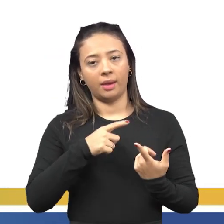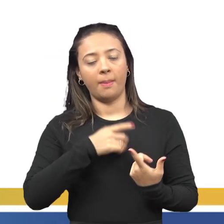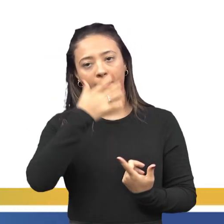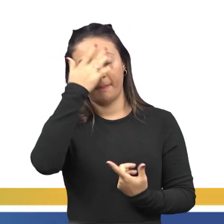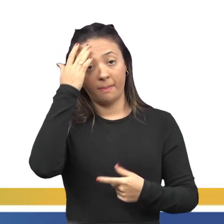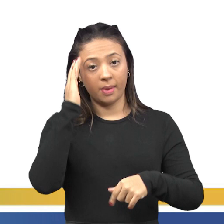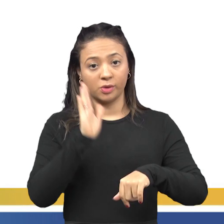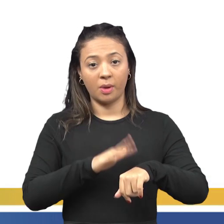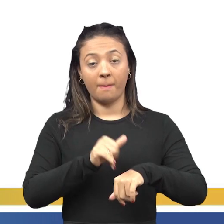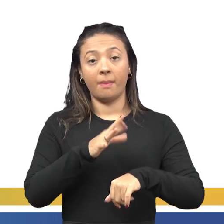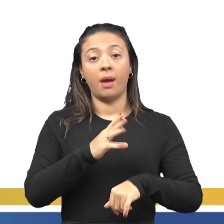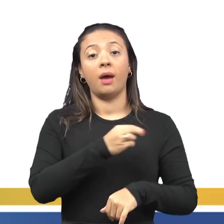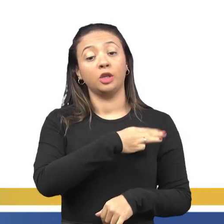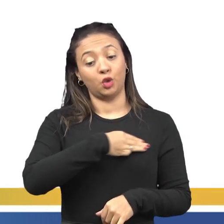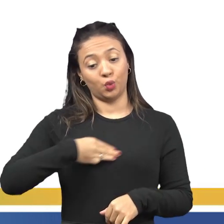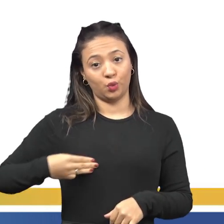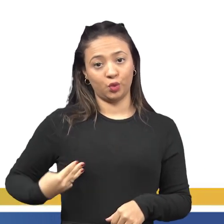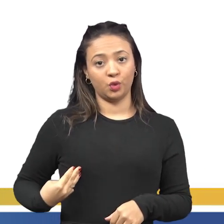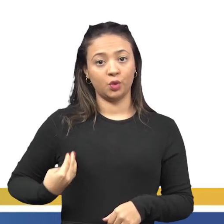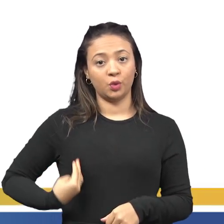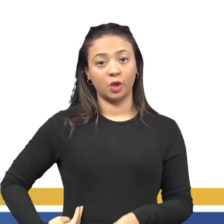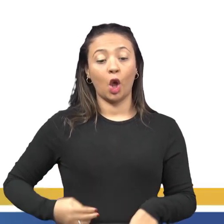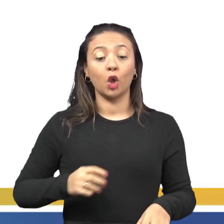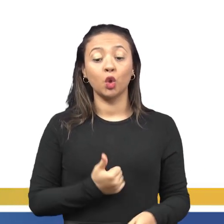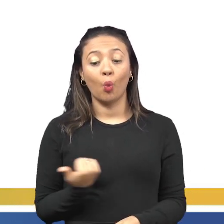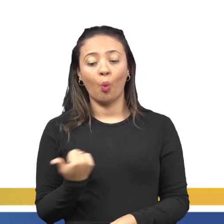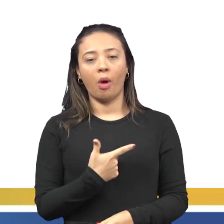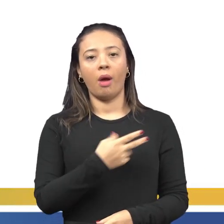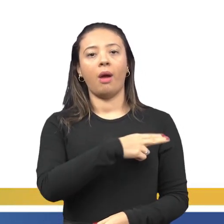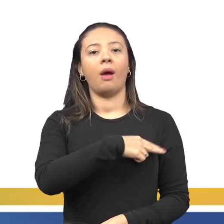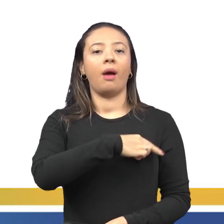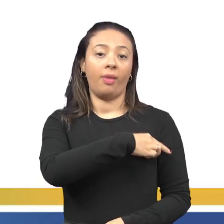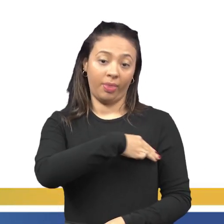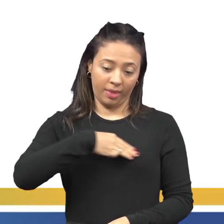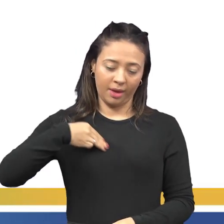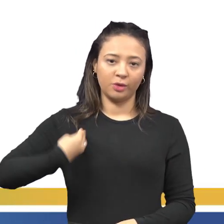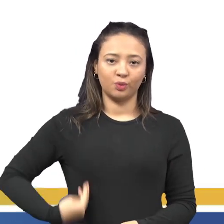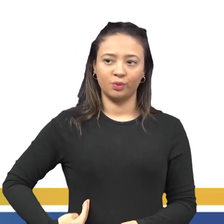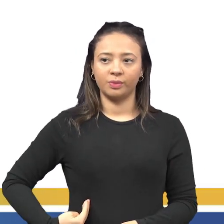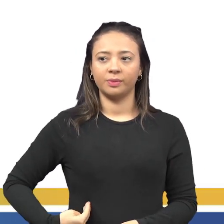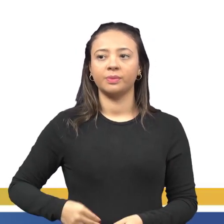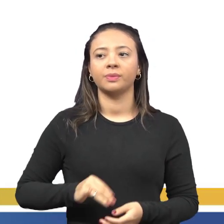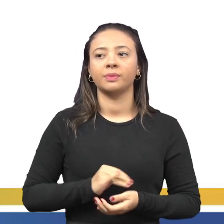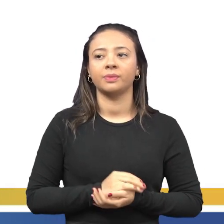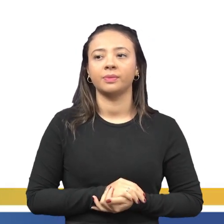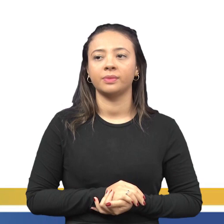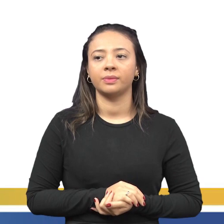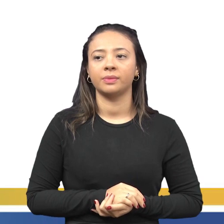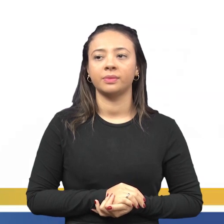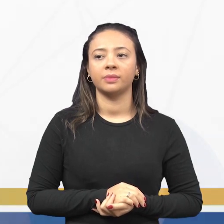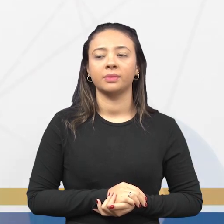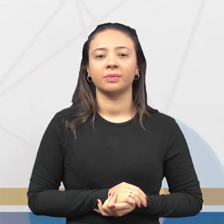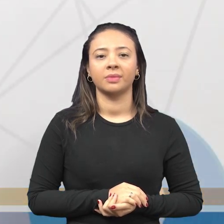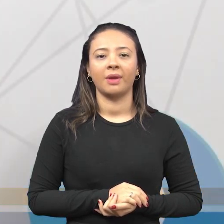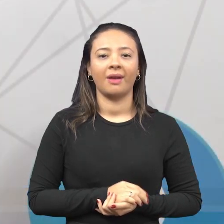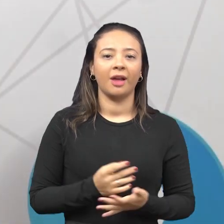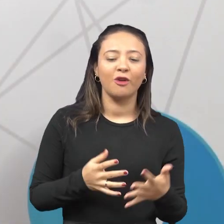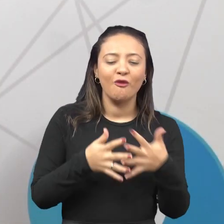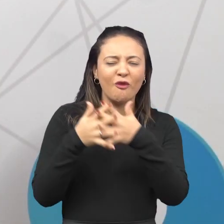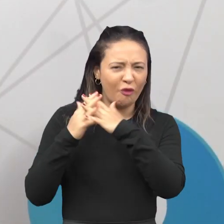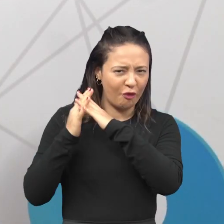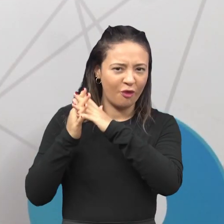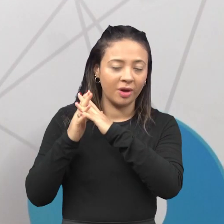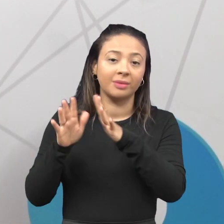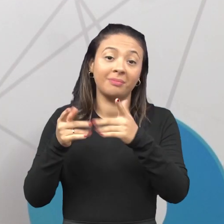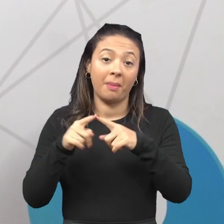Suiza que suizos en Suecia e más suecos en Suécia que suecos en Suíça, certo? Então, exercícios como esses